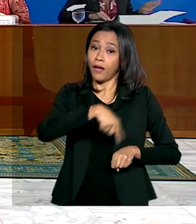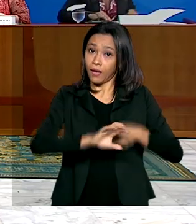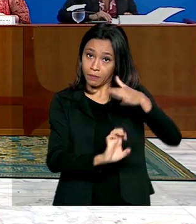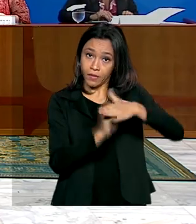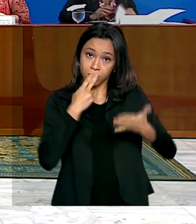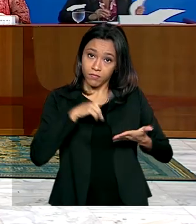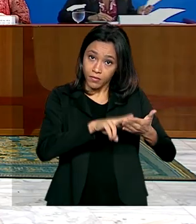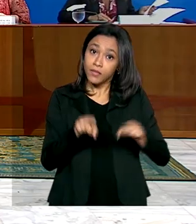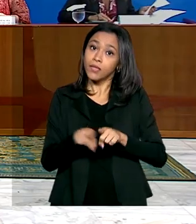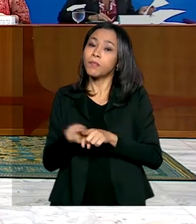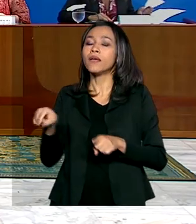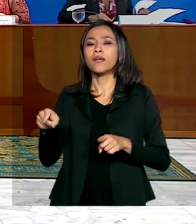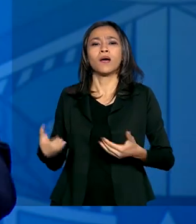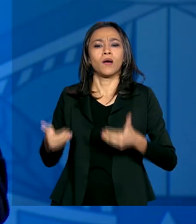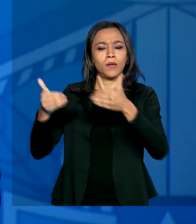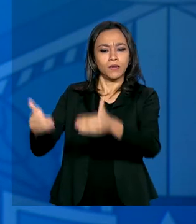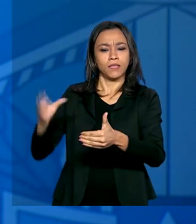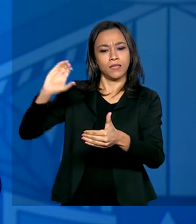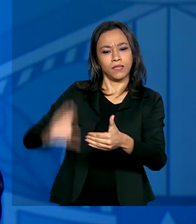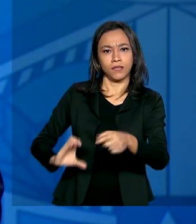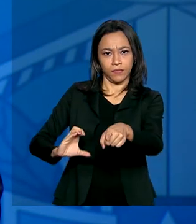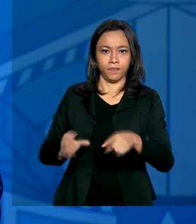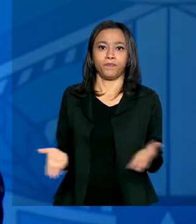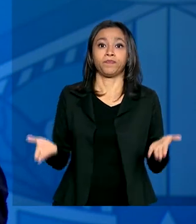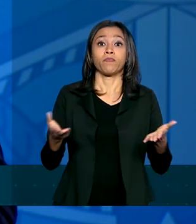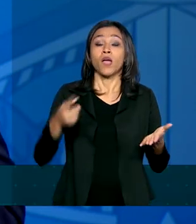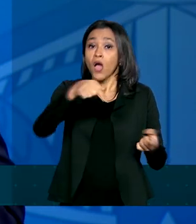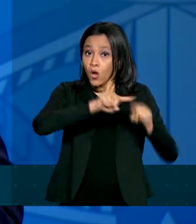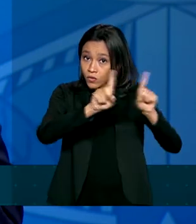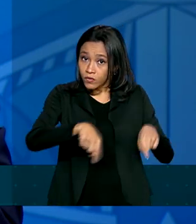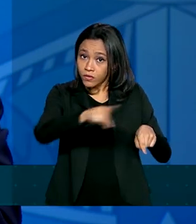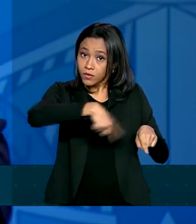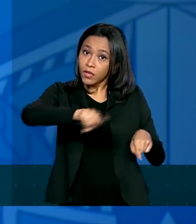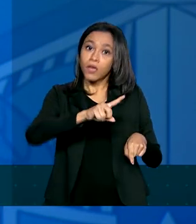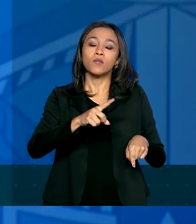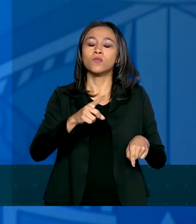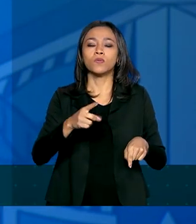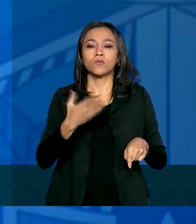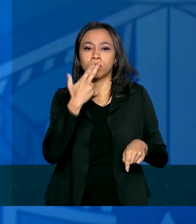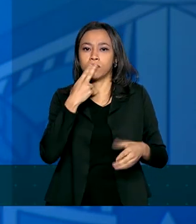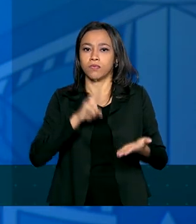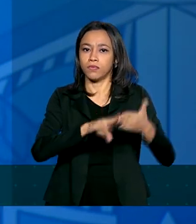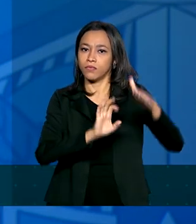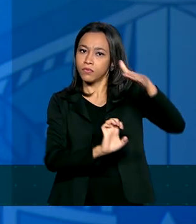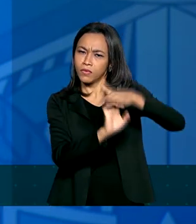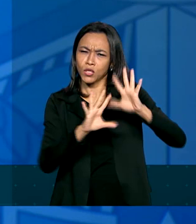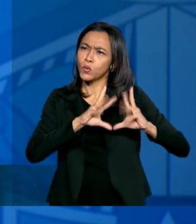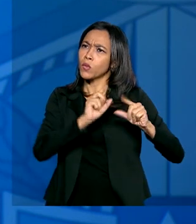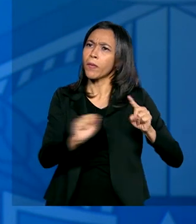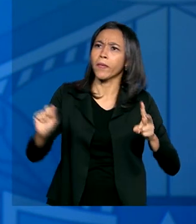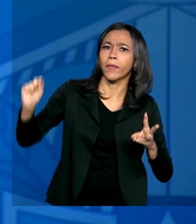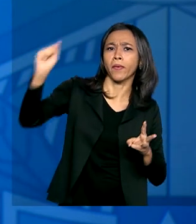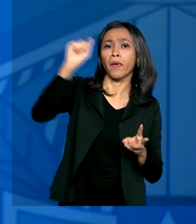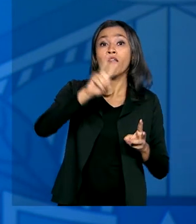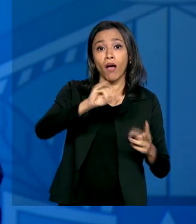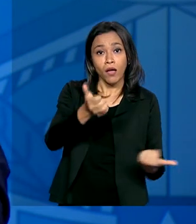e o Ministério da Cidadania. E os funcionários do Correio e todas as agências vão ajudar a que essas pessoas que têm mais